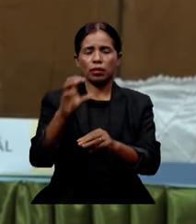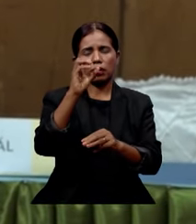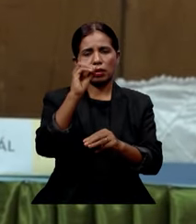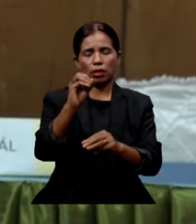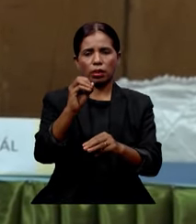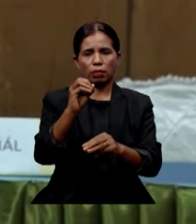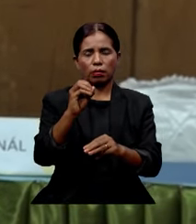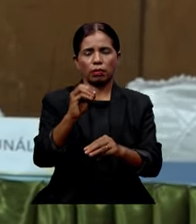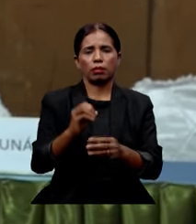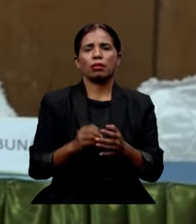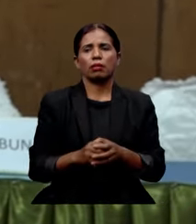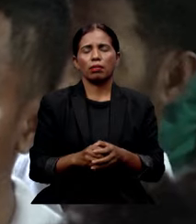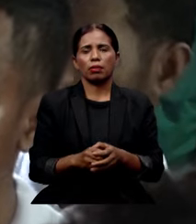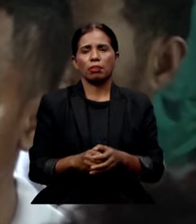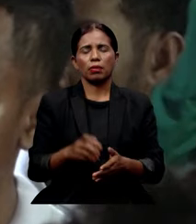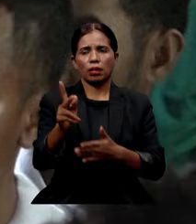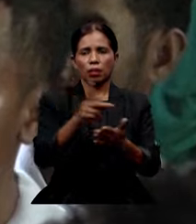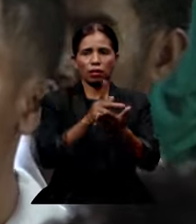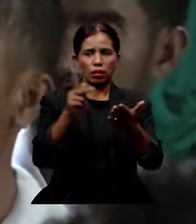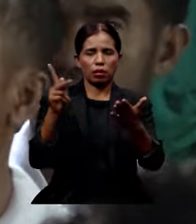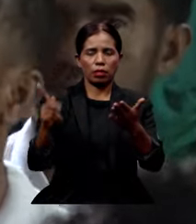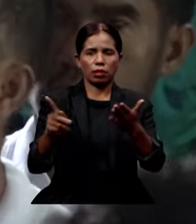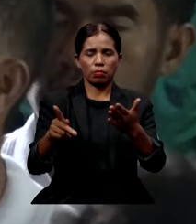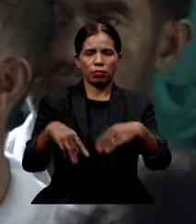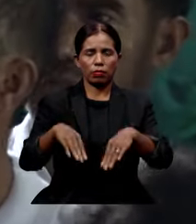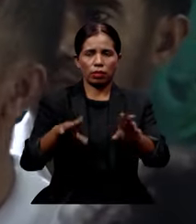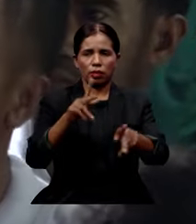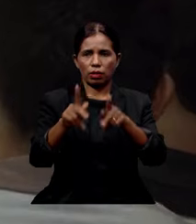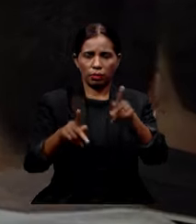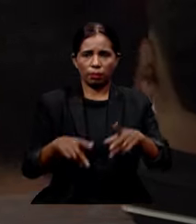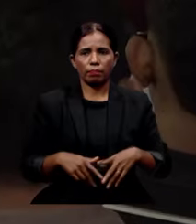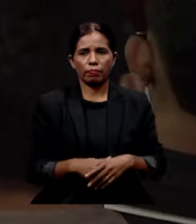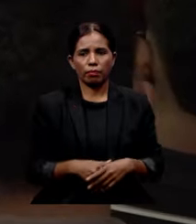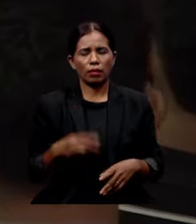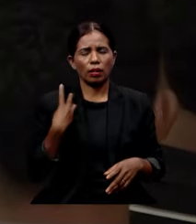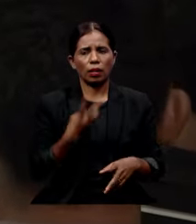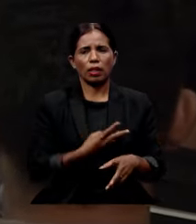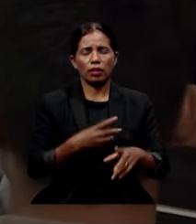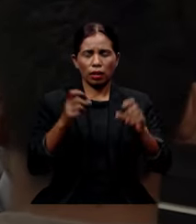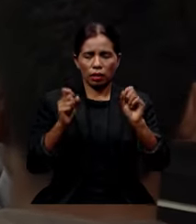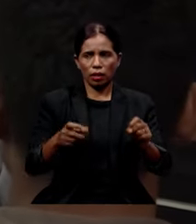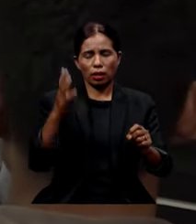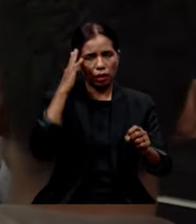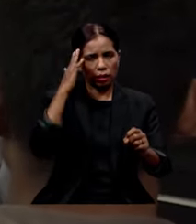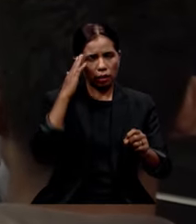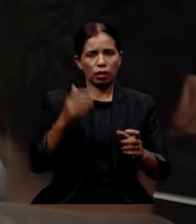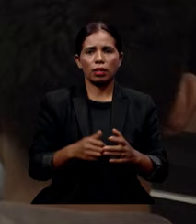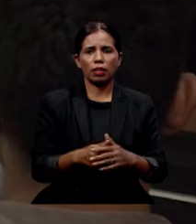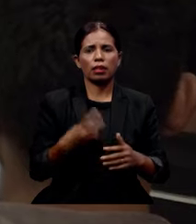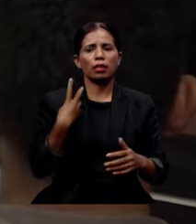tolerância para crime e tráfico humano. E tem que reconhecer a realidade, que durante, né? E